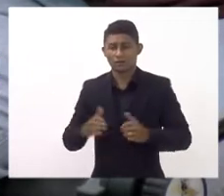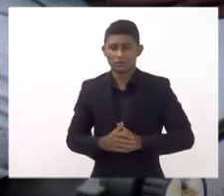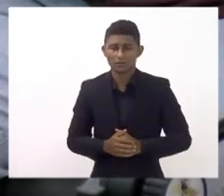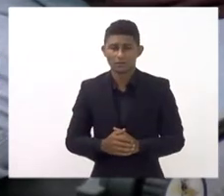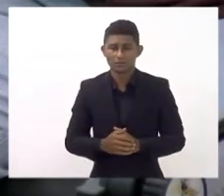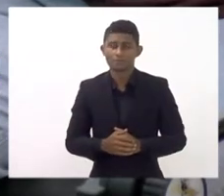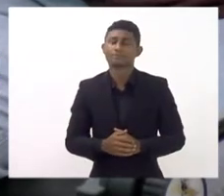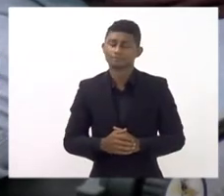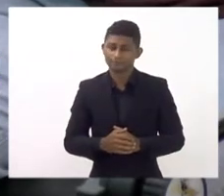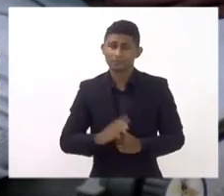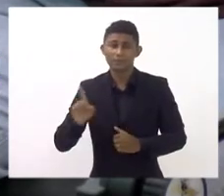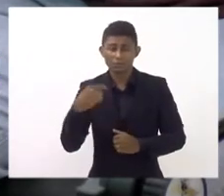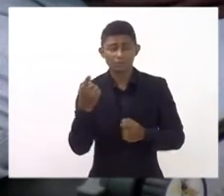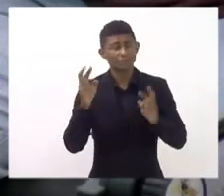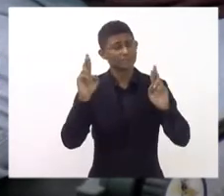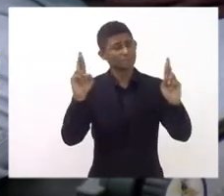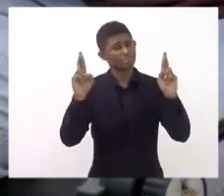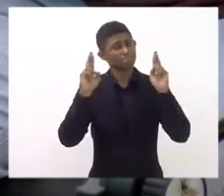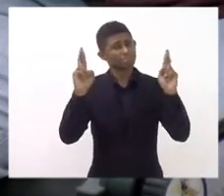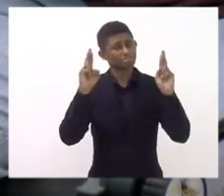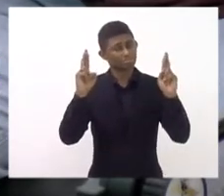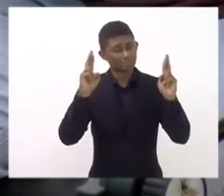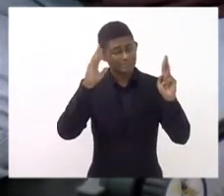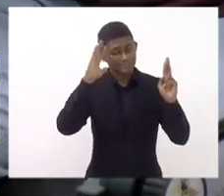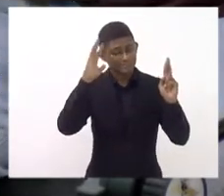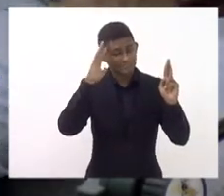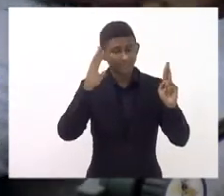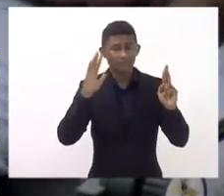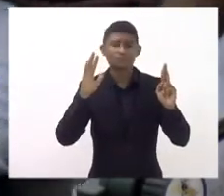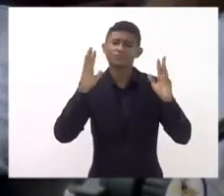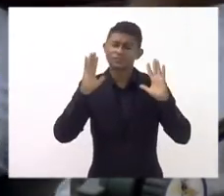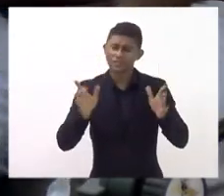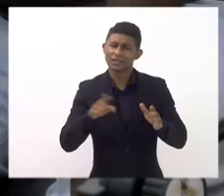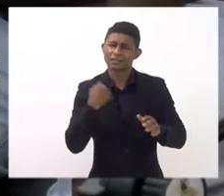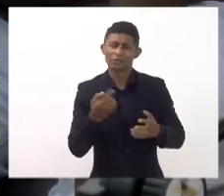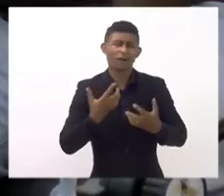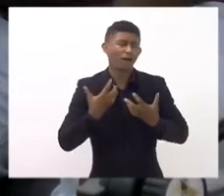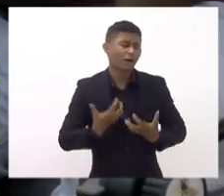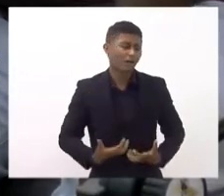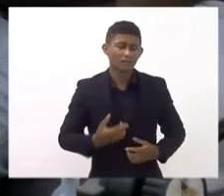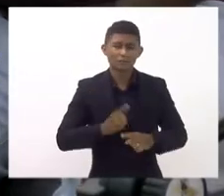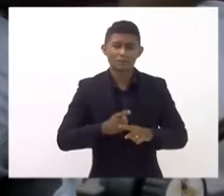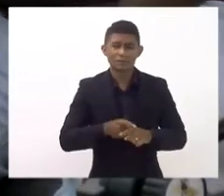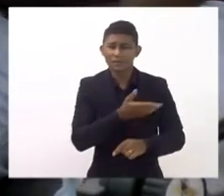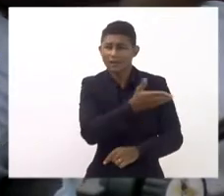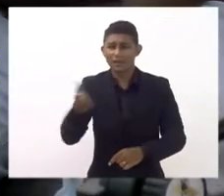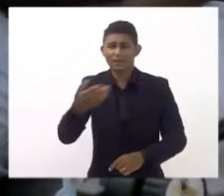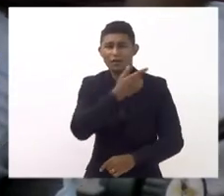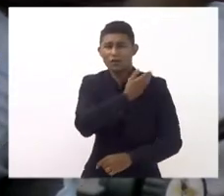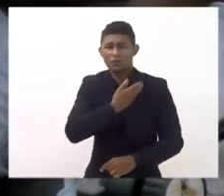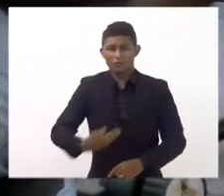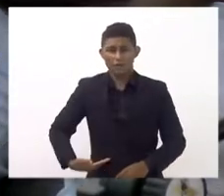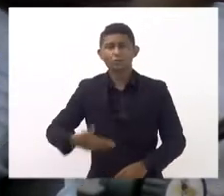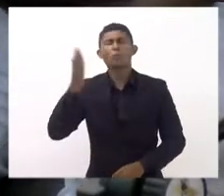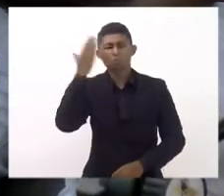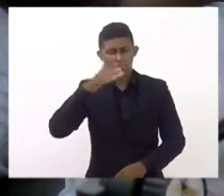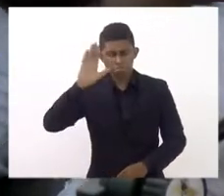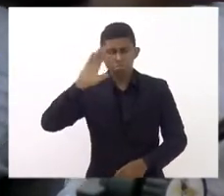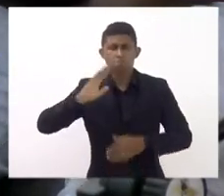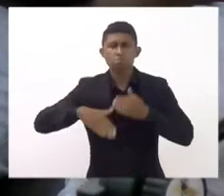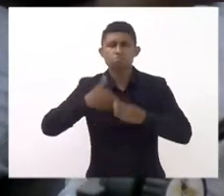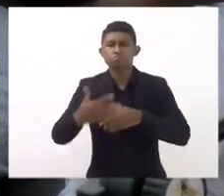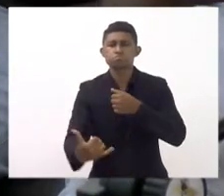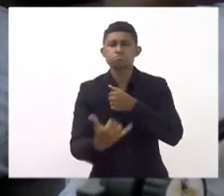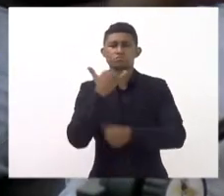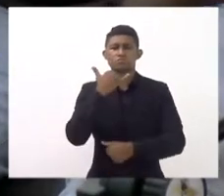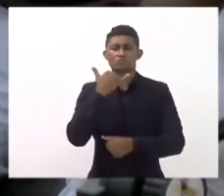Continuamos com muita esperança, talvez um pouco mais cansados de promessas vazias dos nossos governantes. Mas